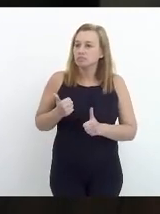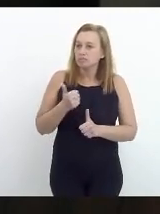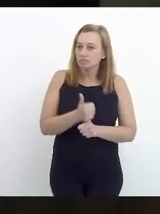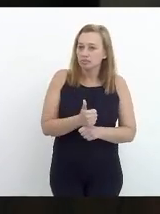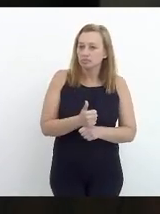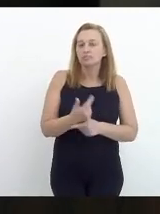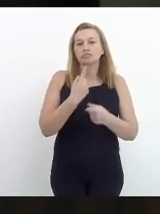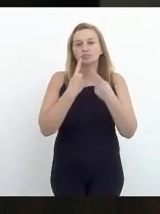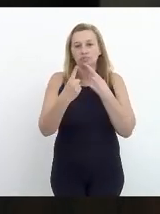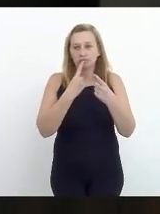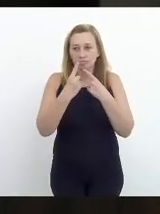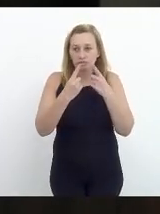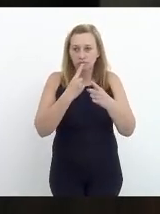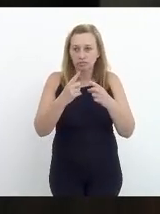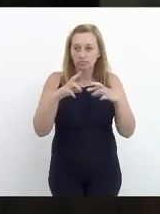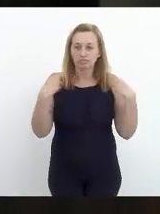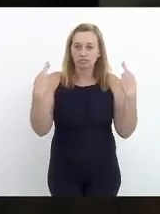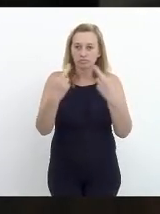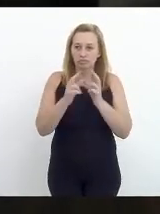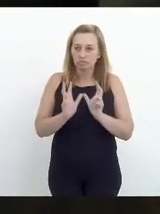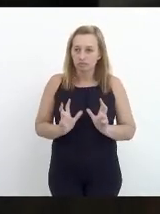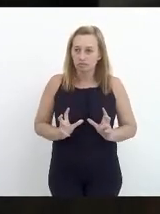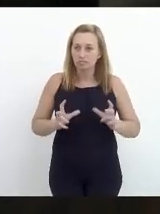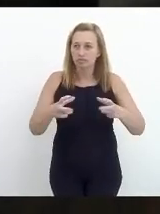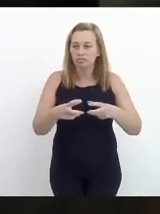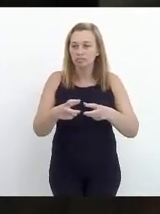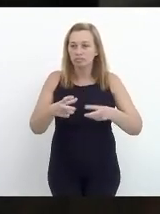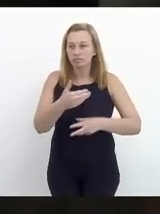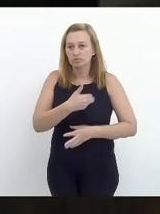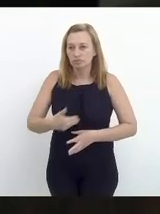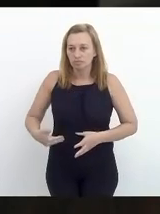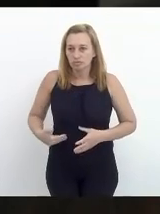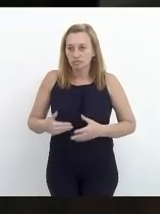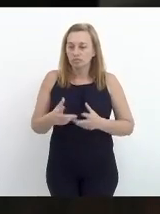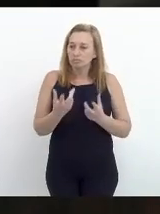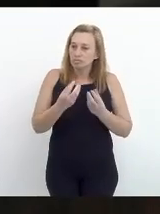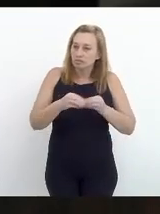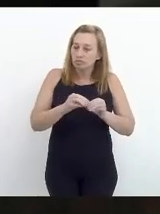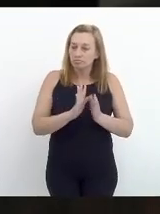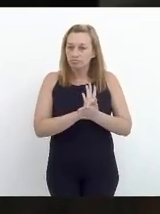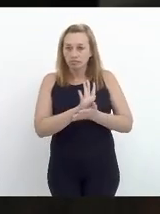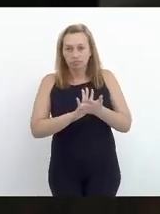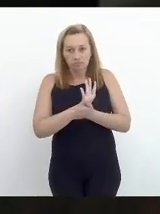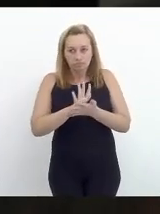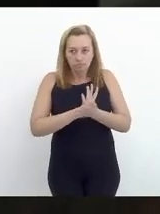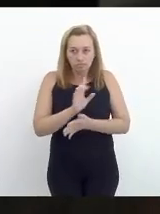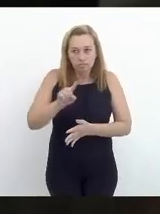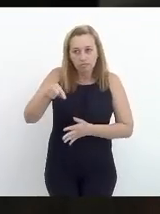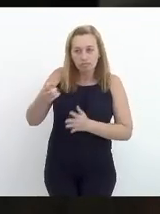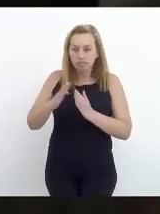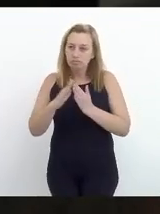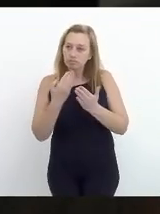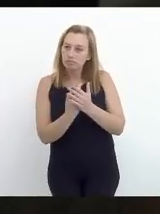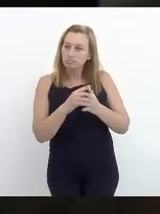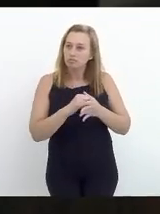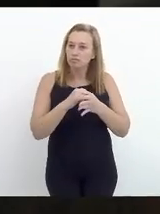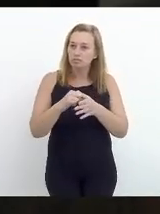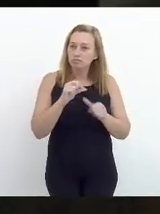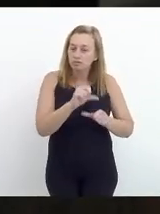para discutir em audiências públicas, sem prejuízo de depois no Colégio de Líderes a gente